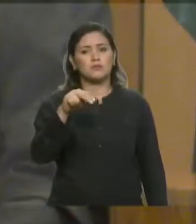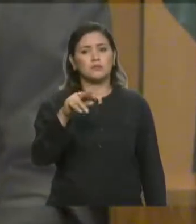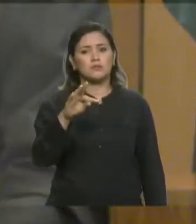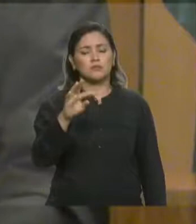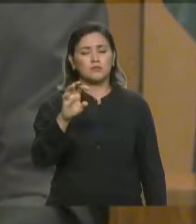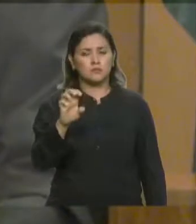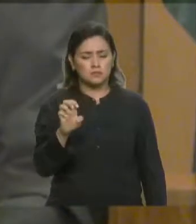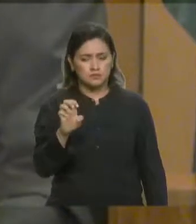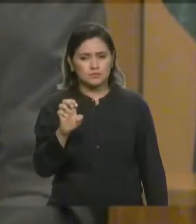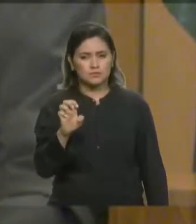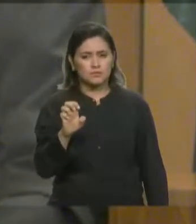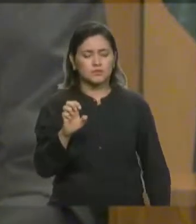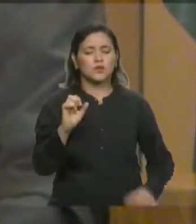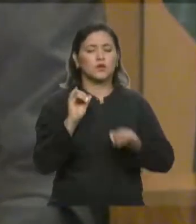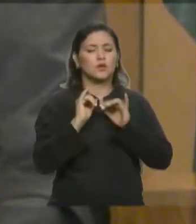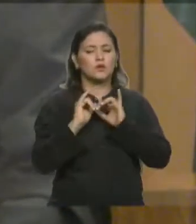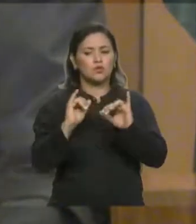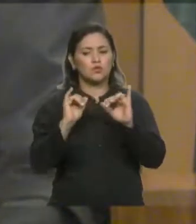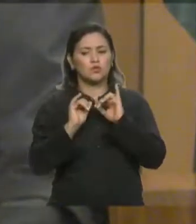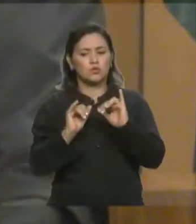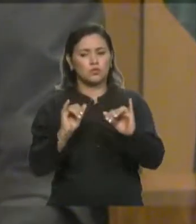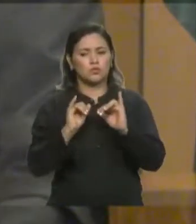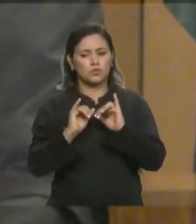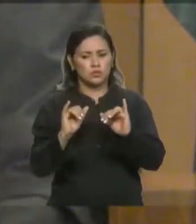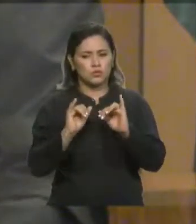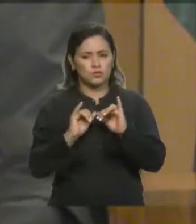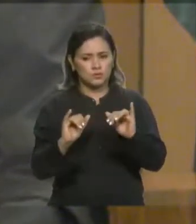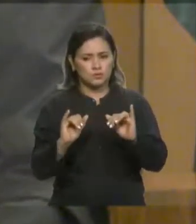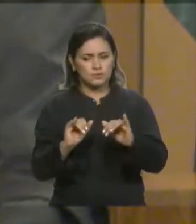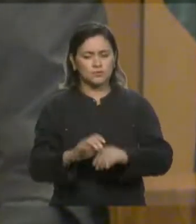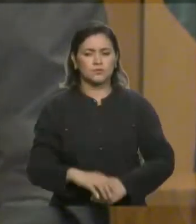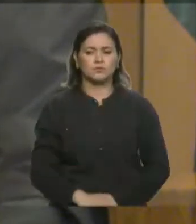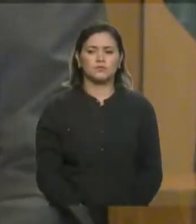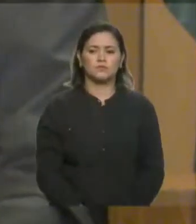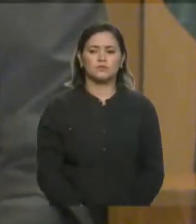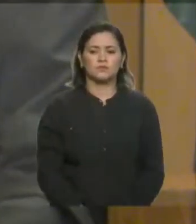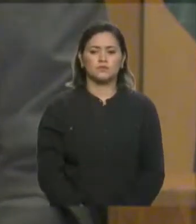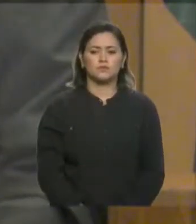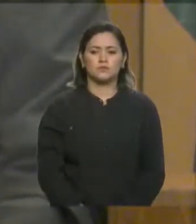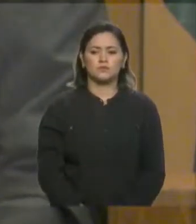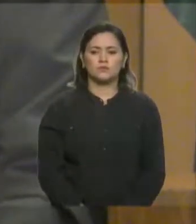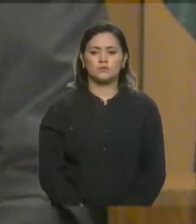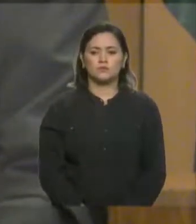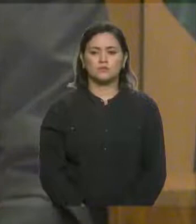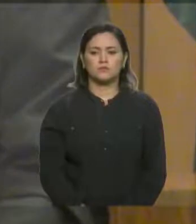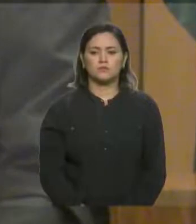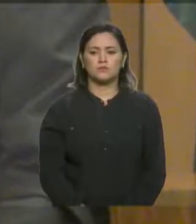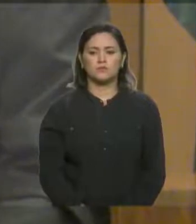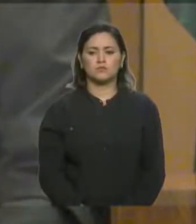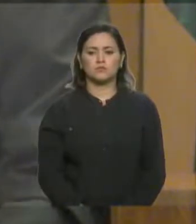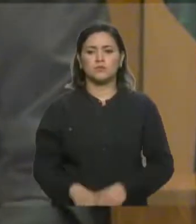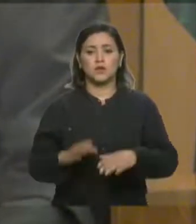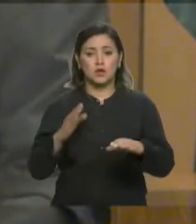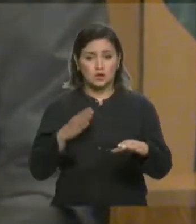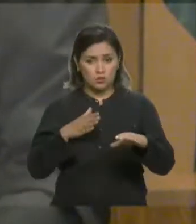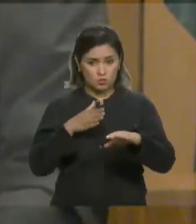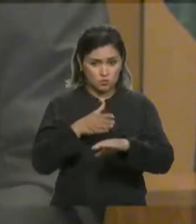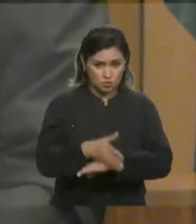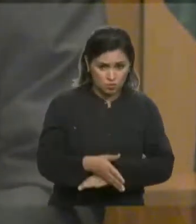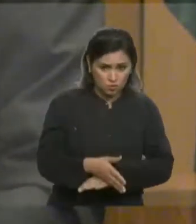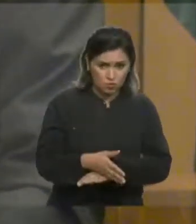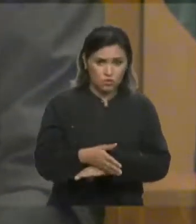relato de uma incursão que fez na floresta, na